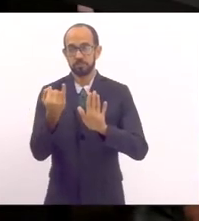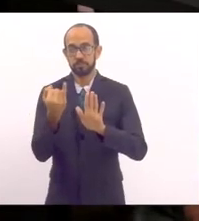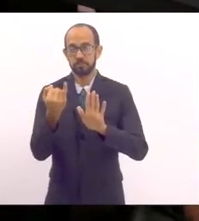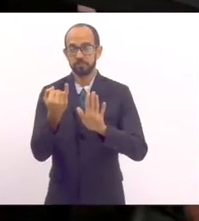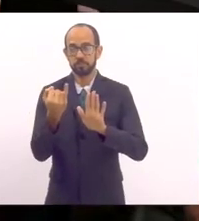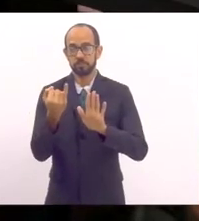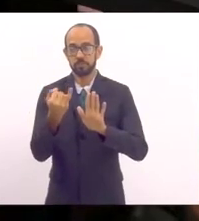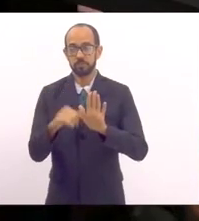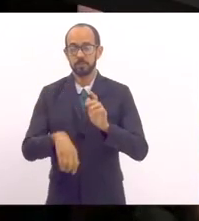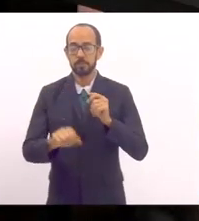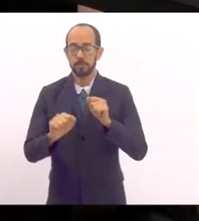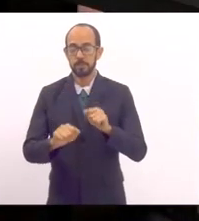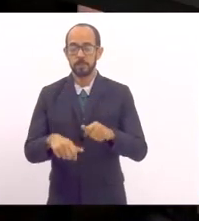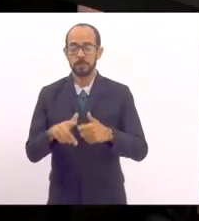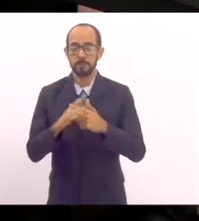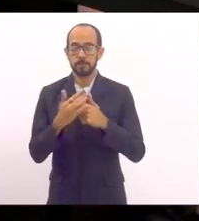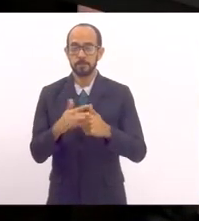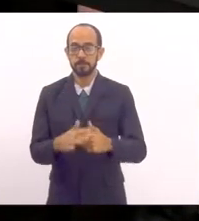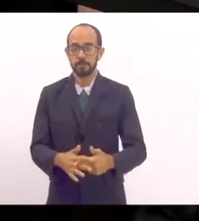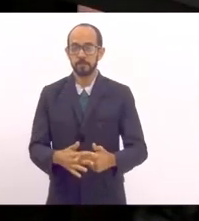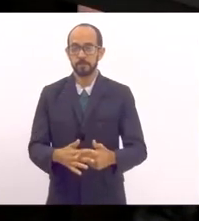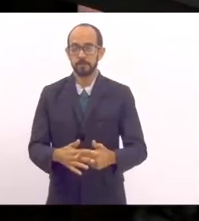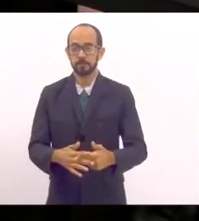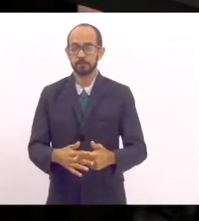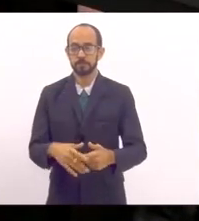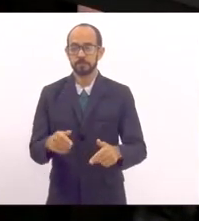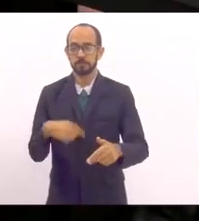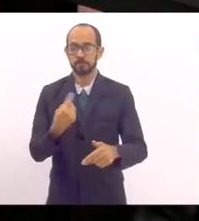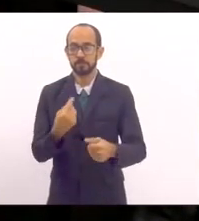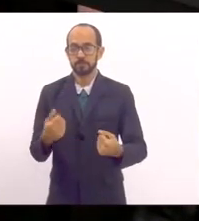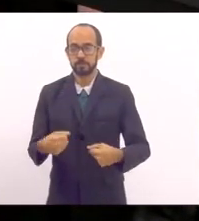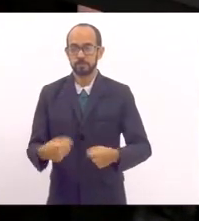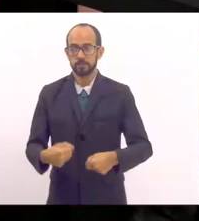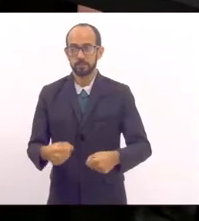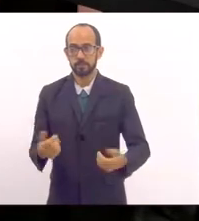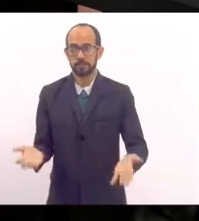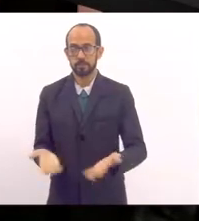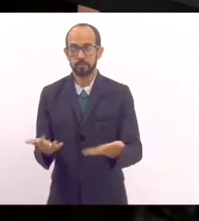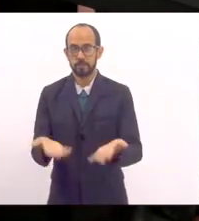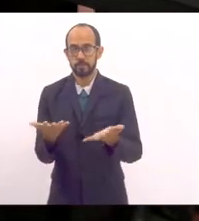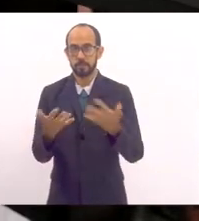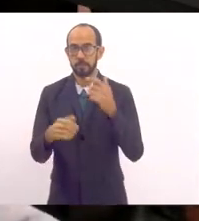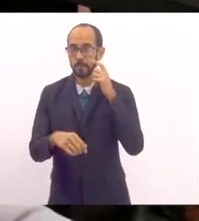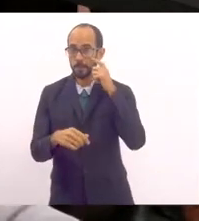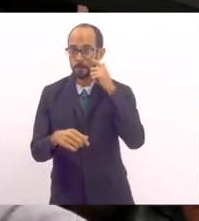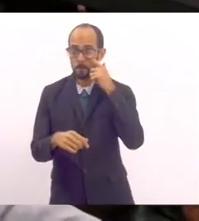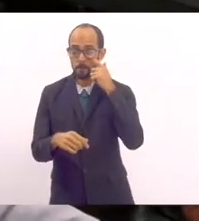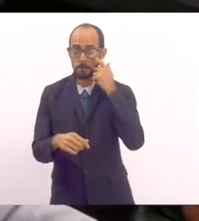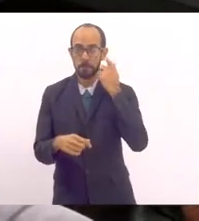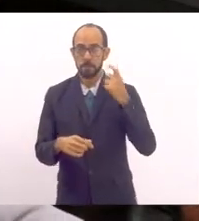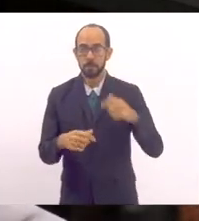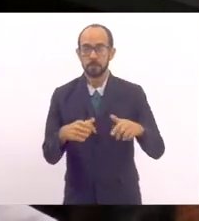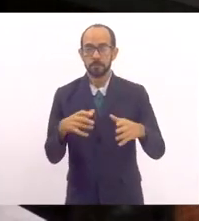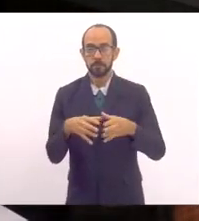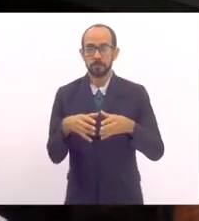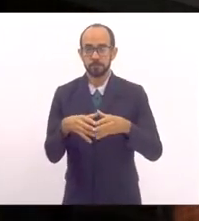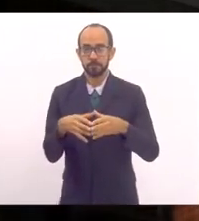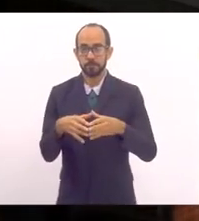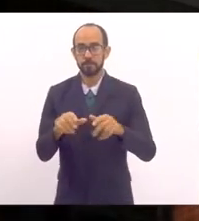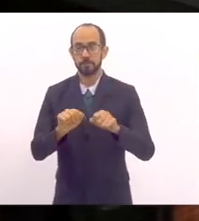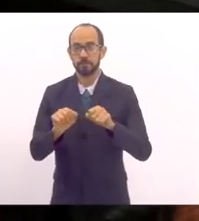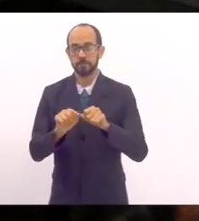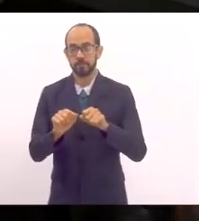dessa concertação que a gente tem que promover e que essa comissão tem feito esse